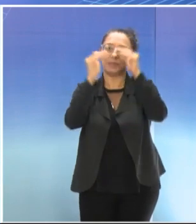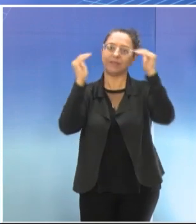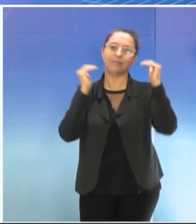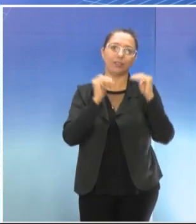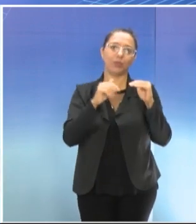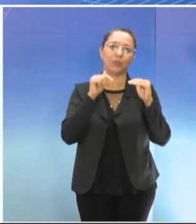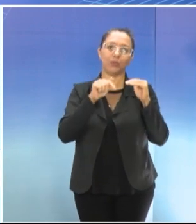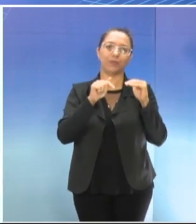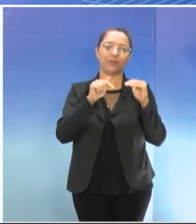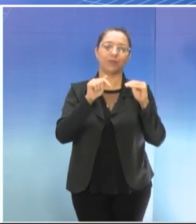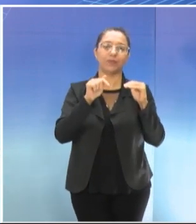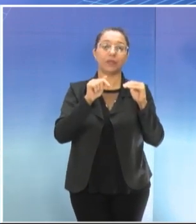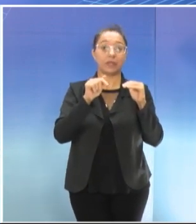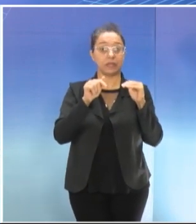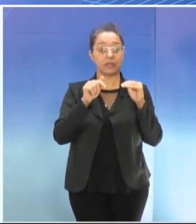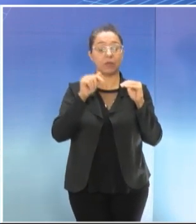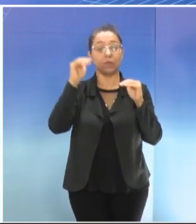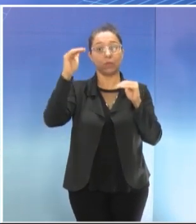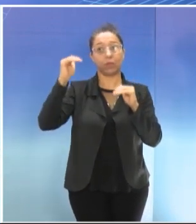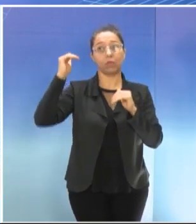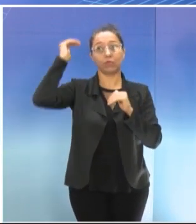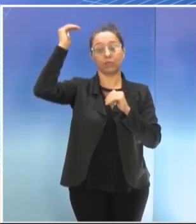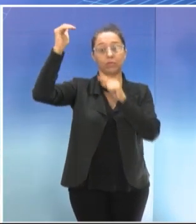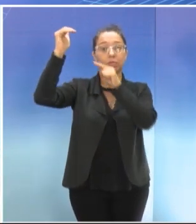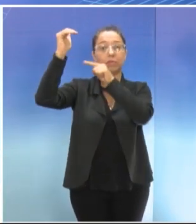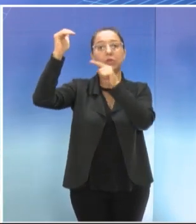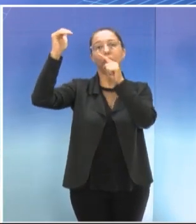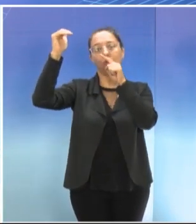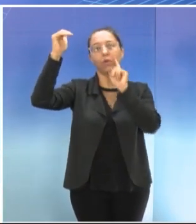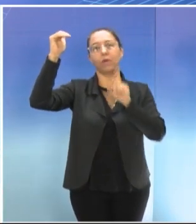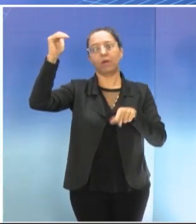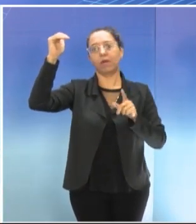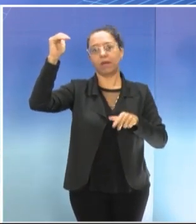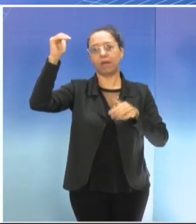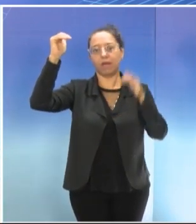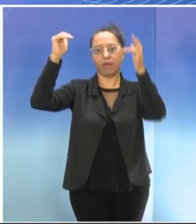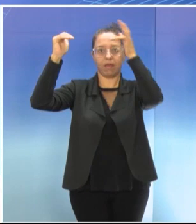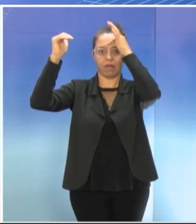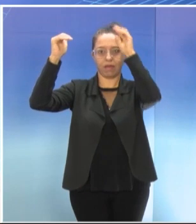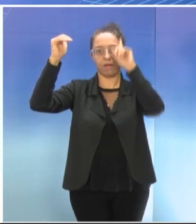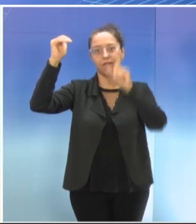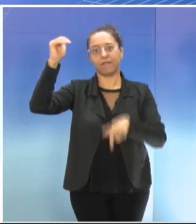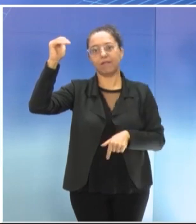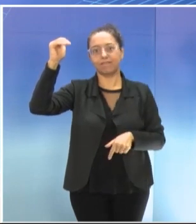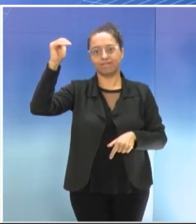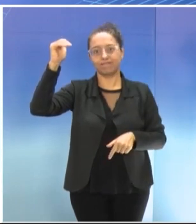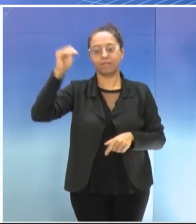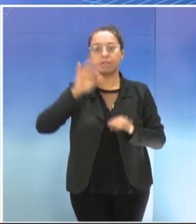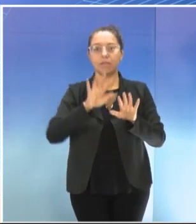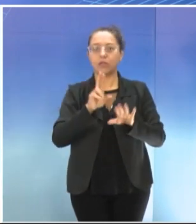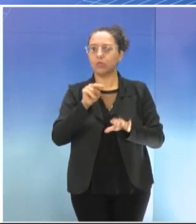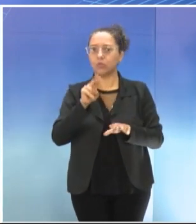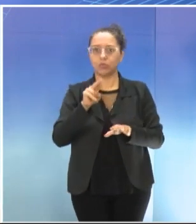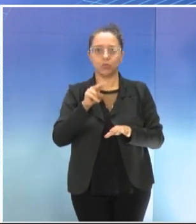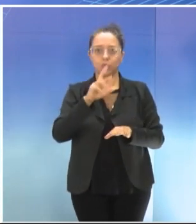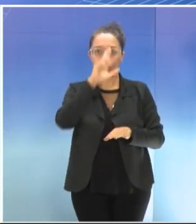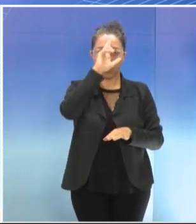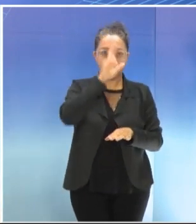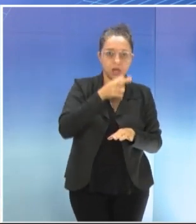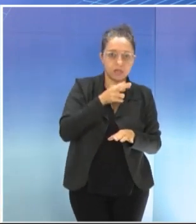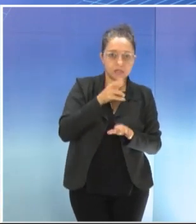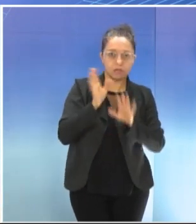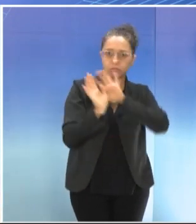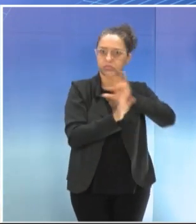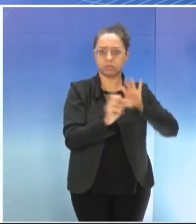sempre vai ficar inferior à fé. A fé sempre vai ser superior à razão. Mas eles não